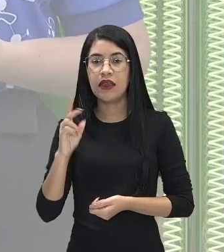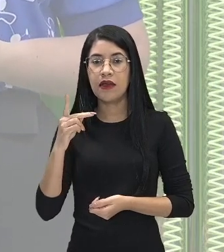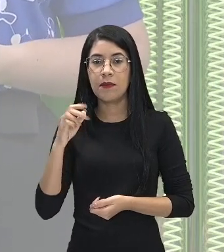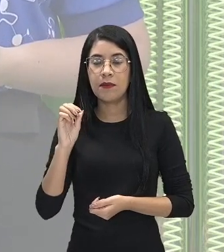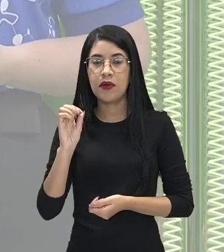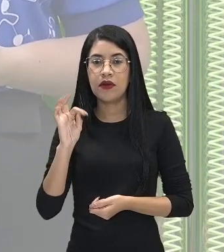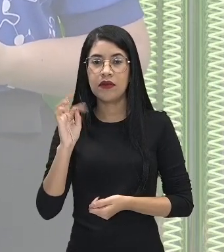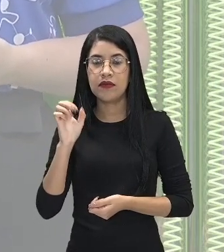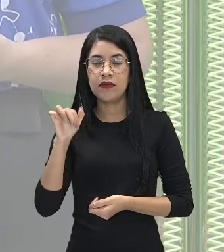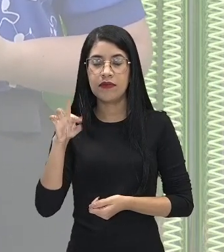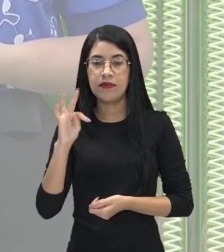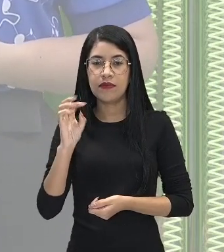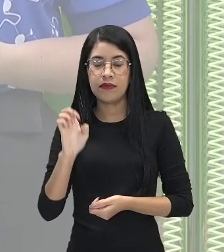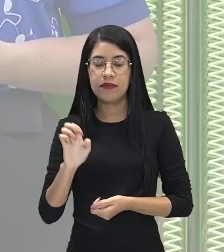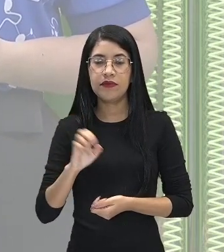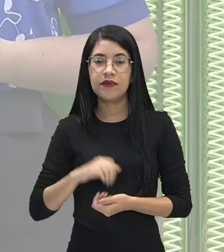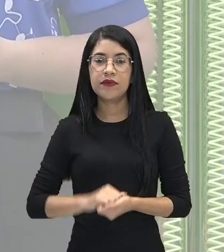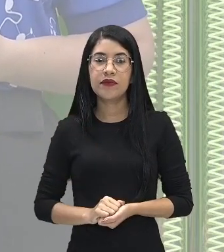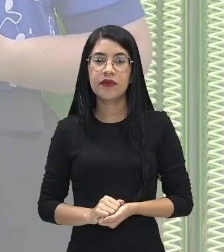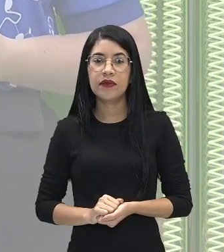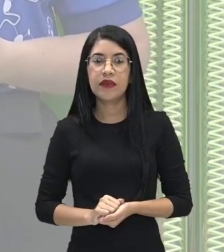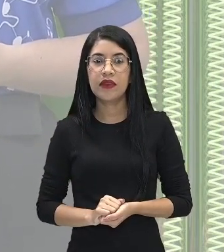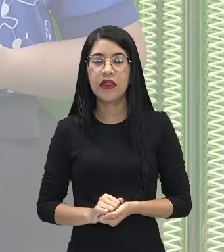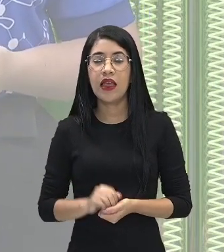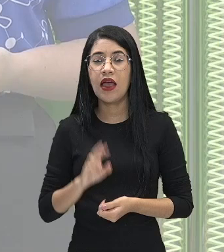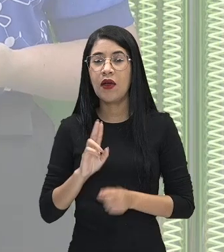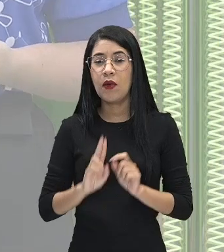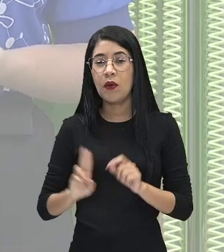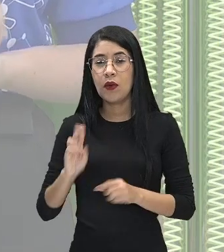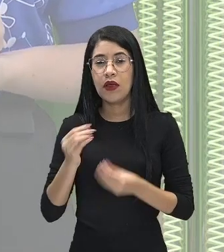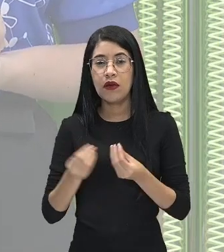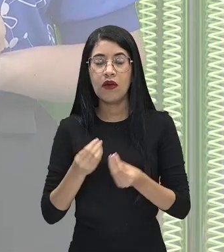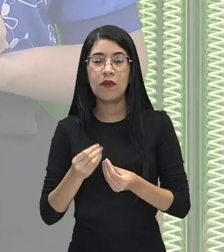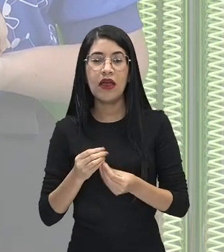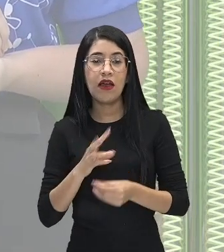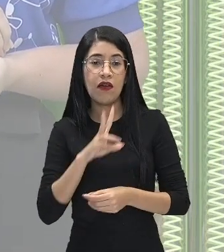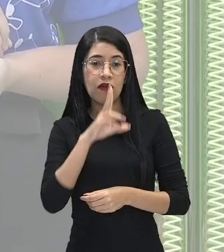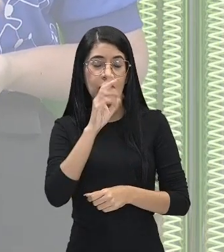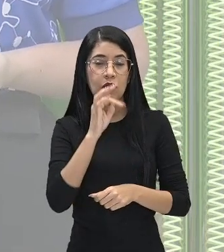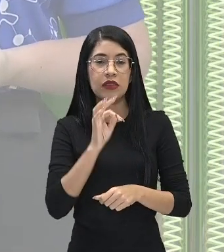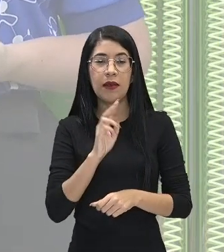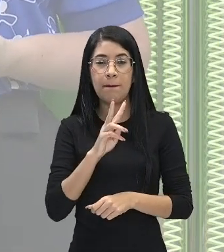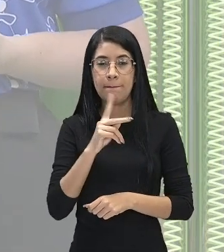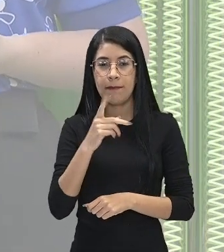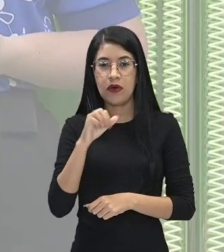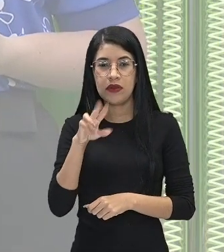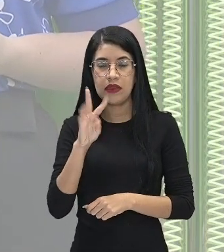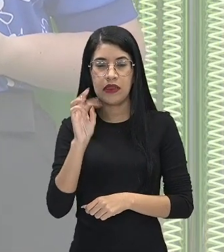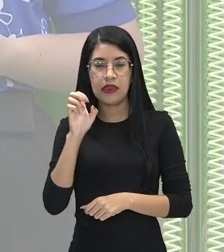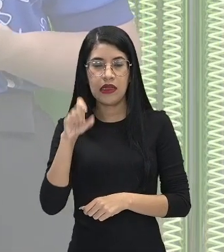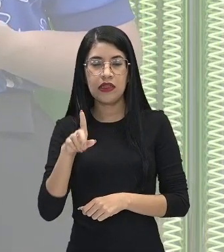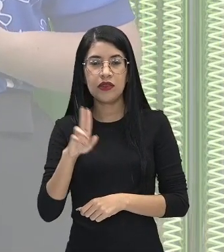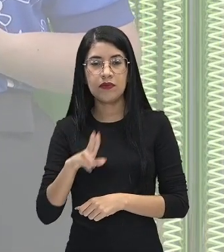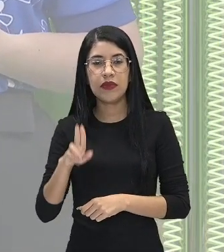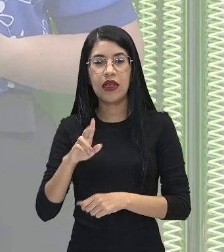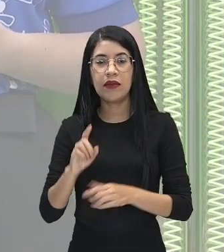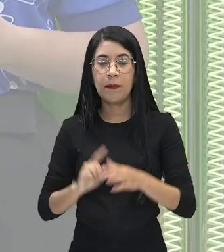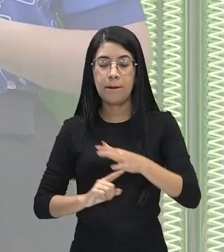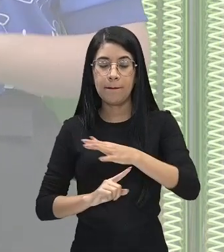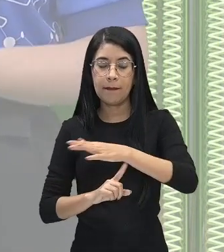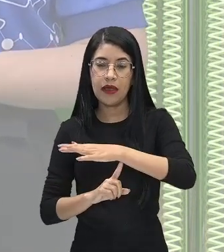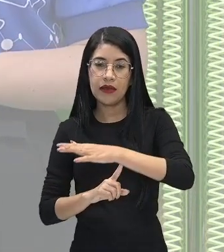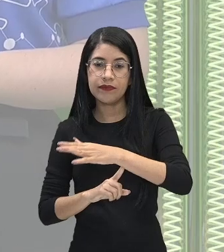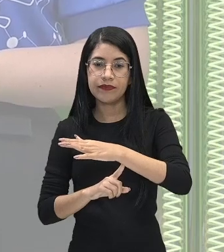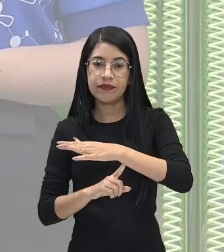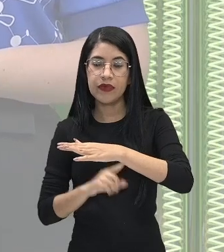ela é interpotente quando a força potente é aplicada entre o ponto de resistência e o ponto de apoio. Então você observa